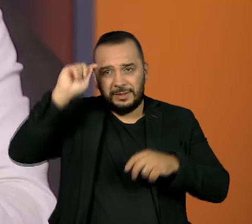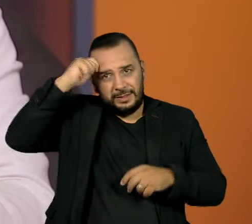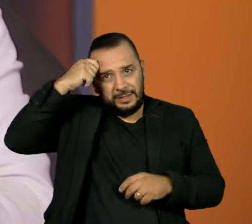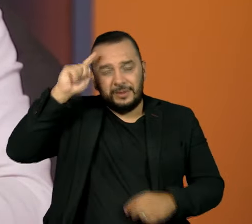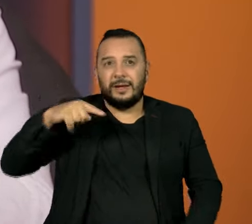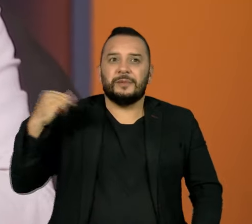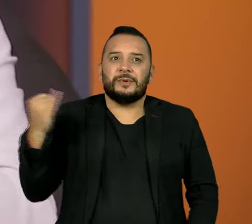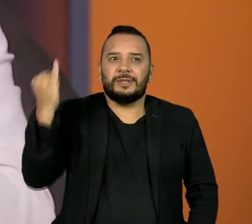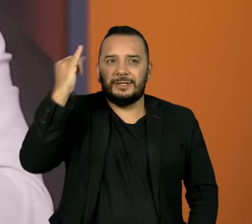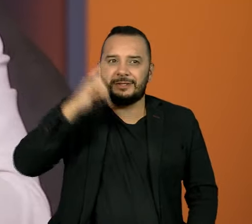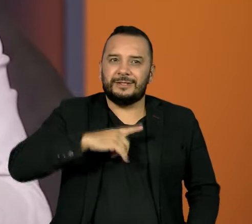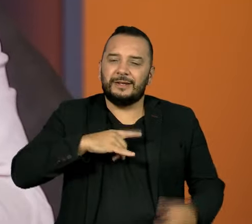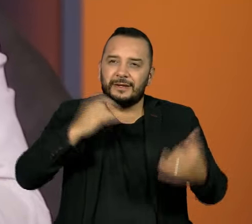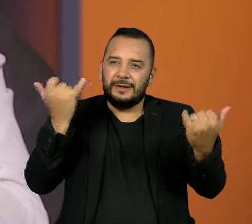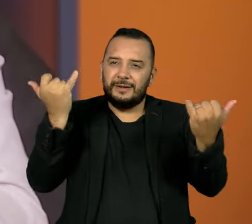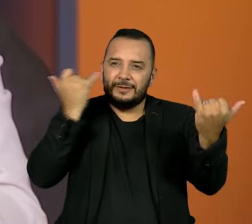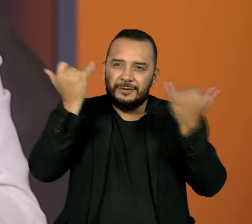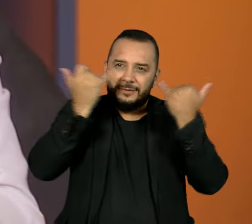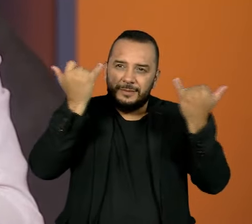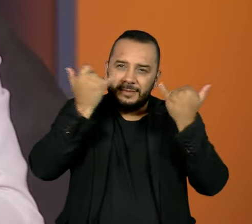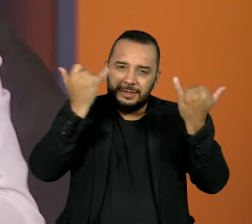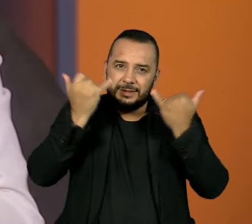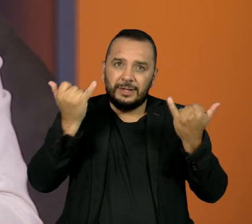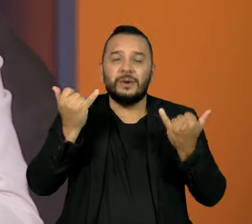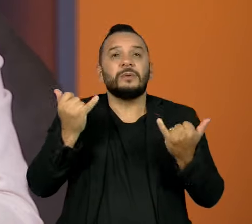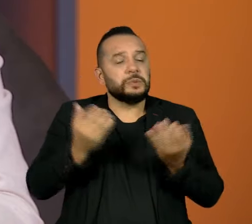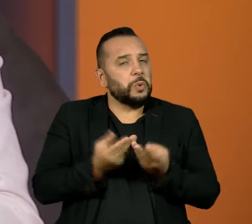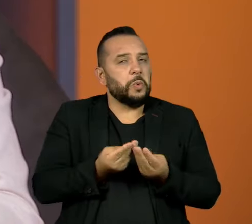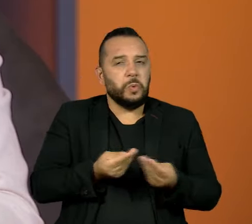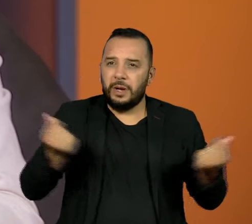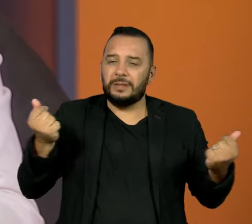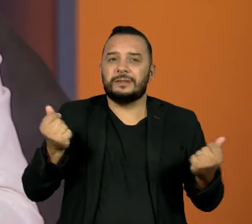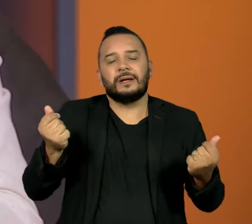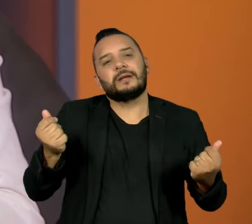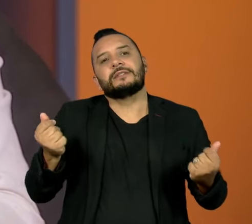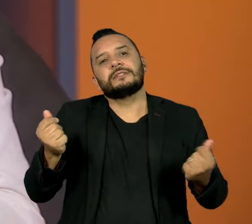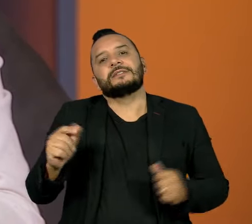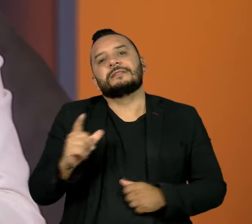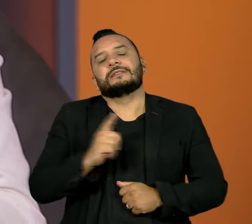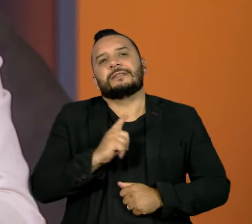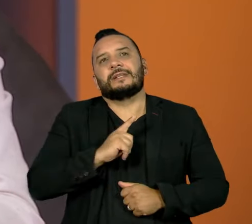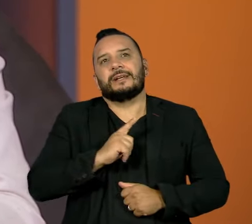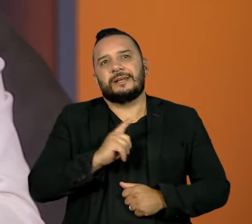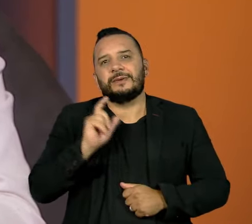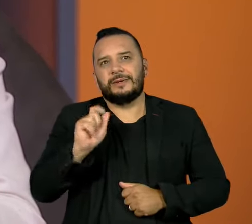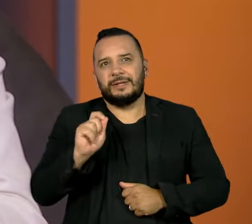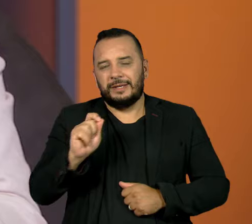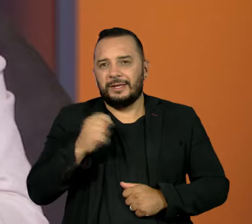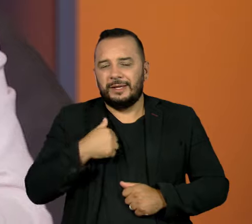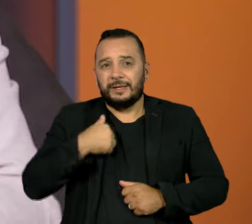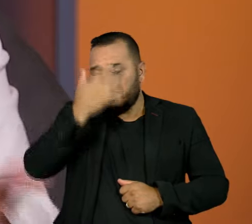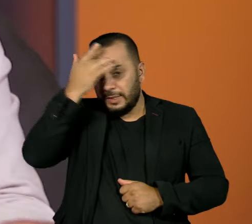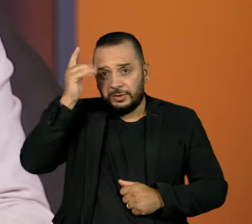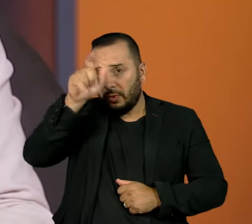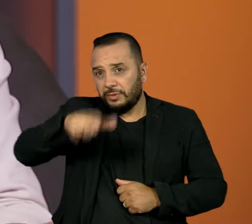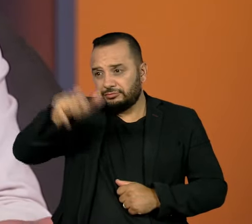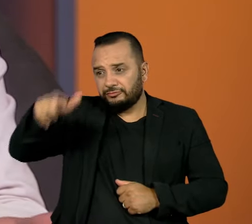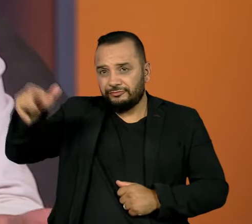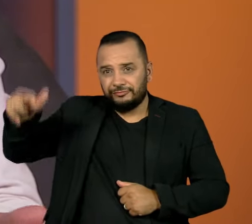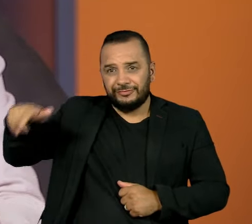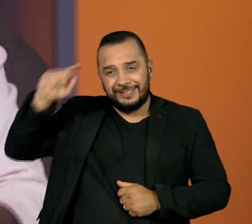traz informações de muita qualidade sobre as mais diversas personalidades negras que nem sempre a